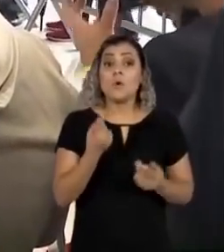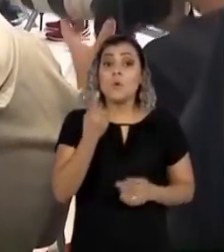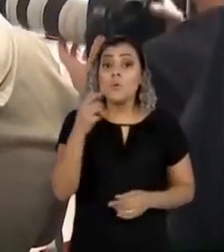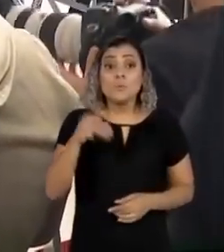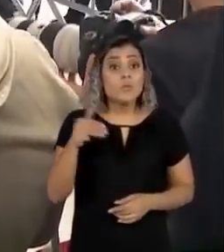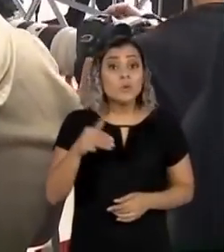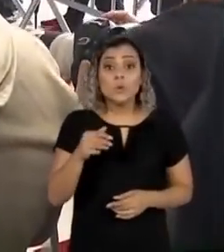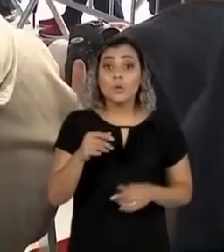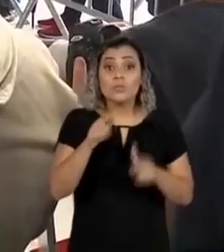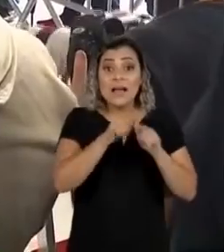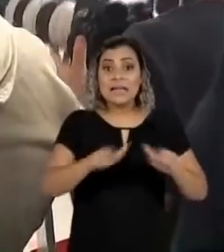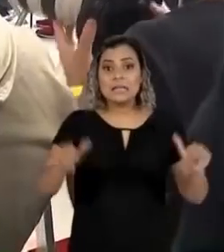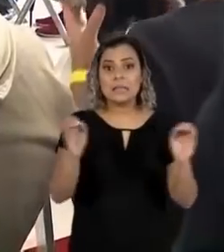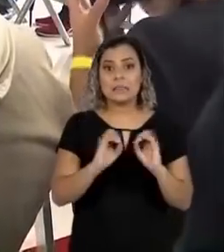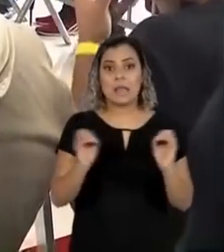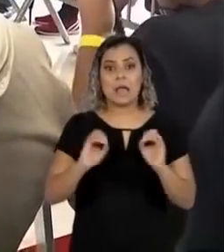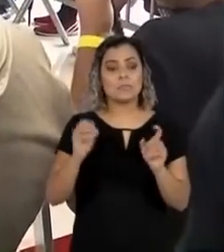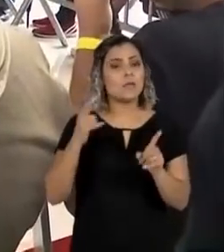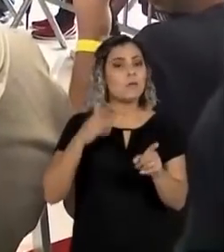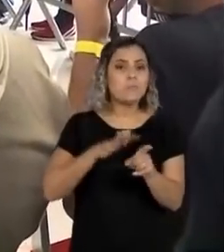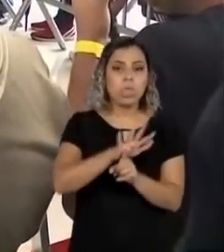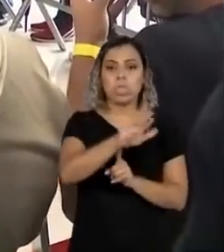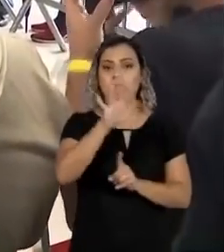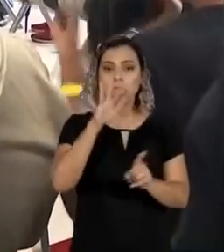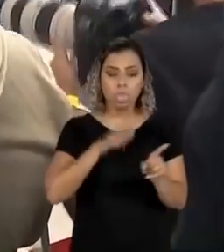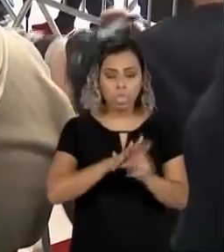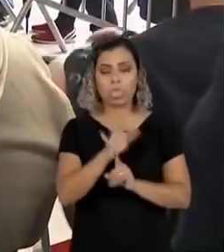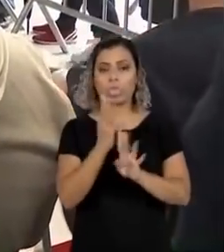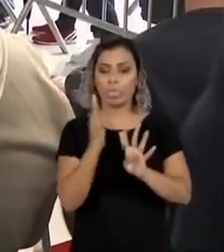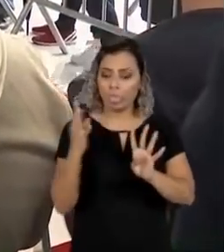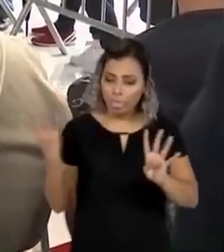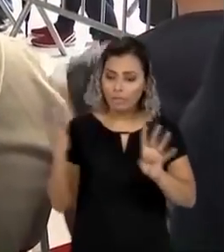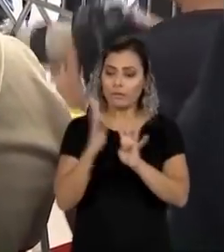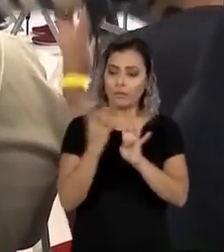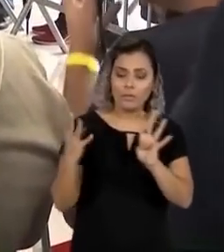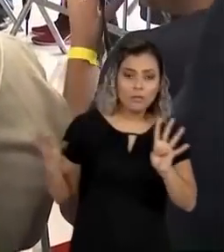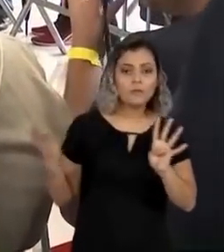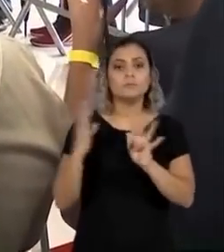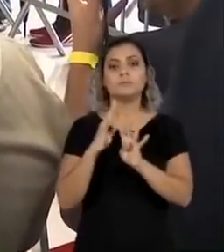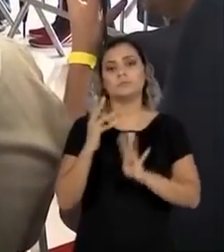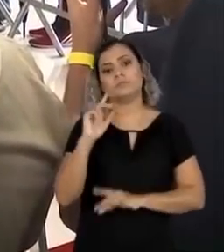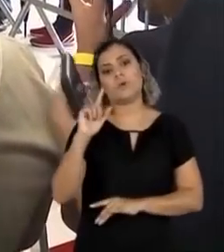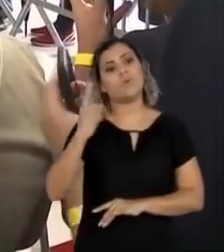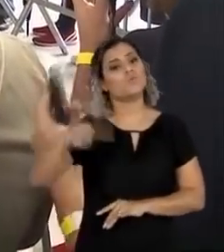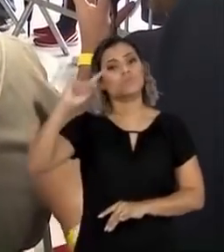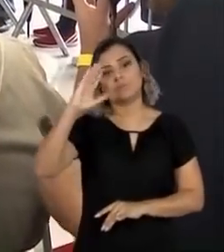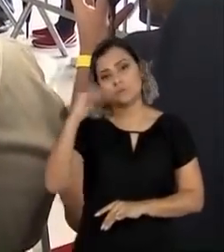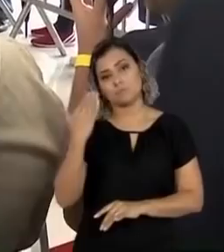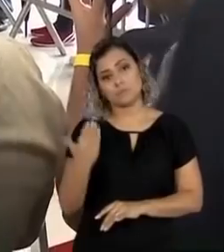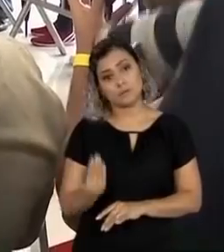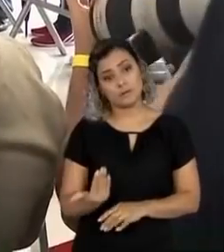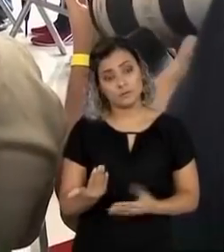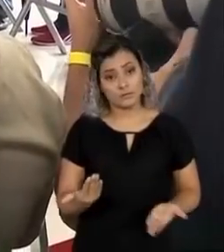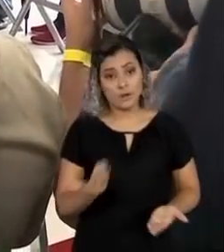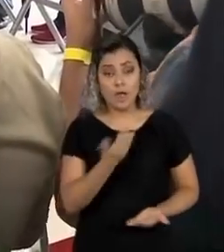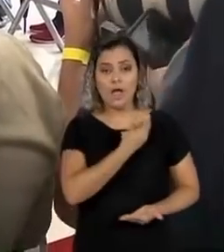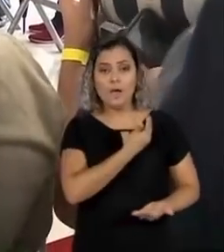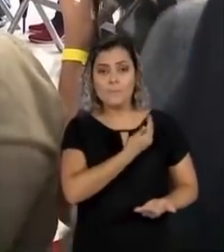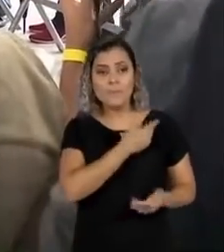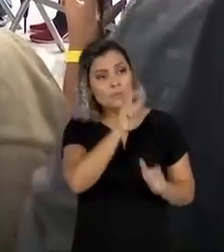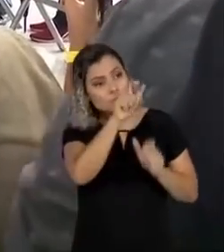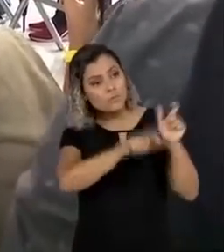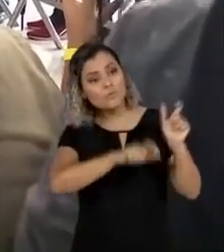minuto sequer sem público passando por ela para prestar a última homenagem ao apresentador. Amigos também